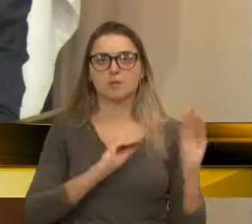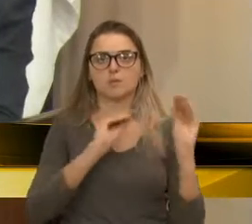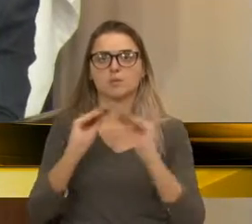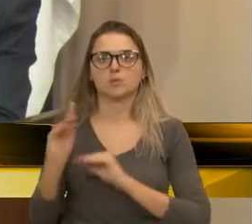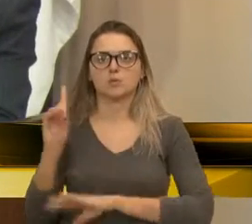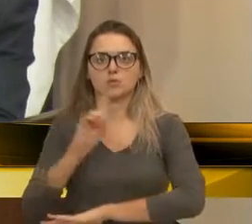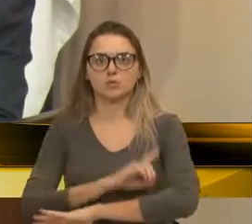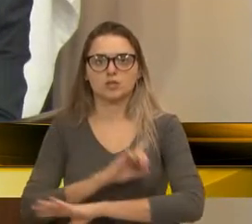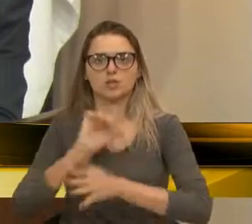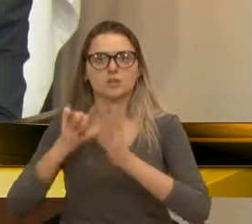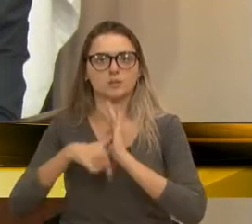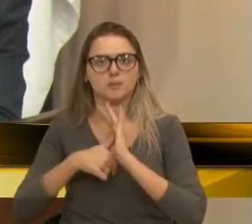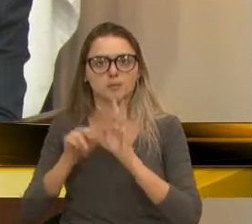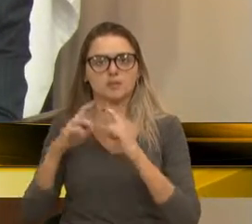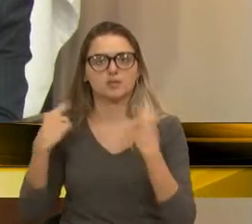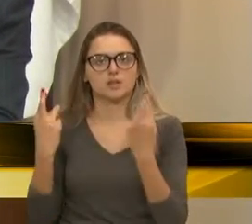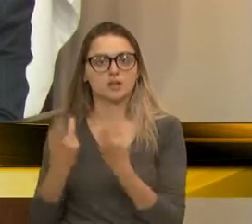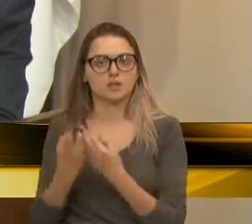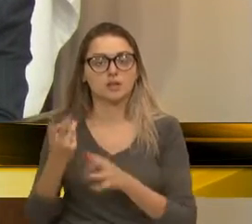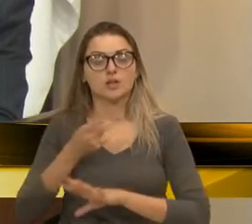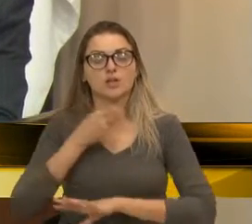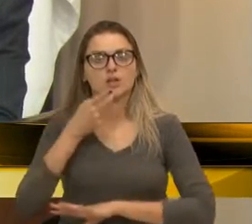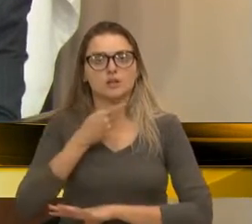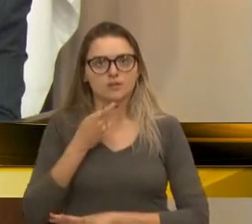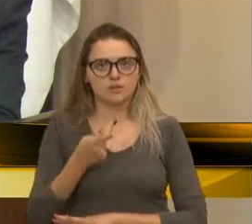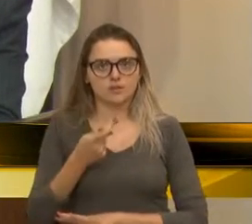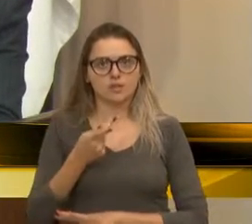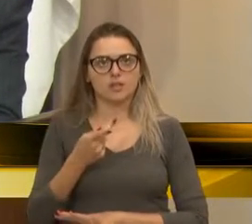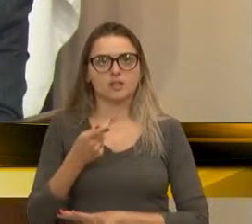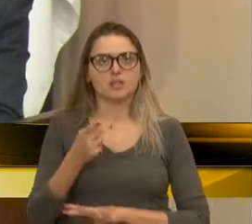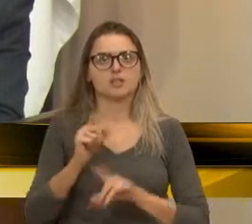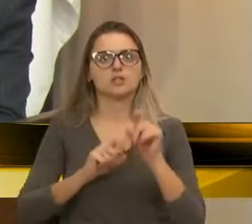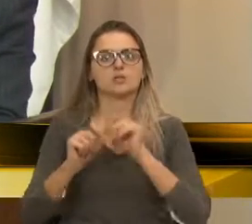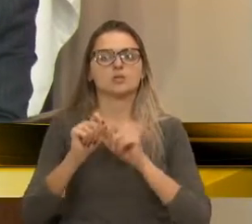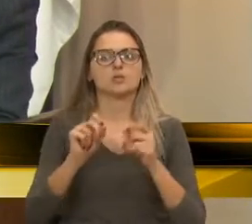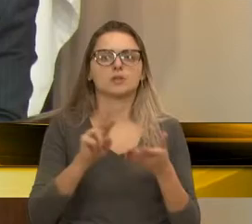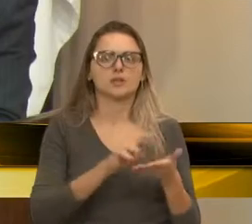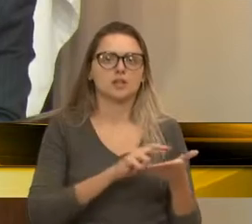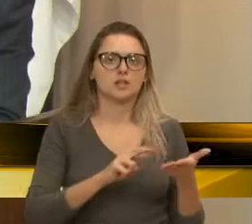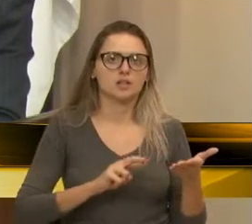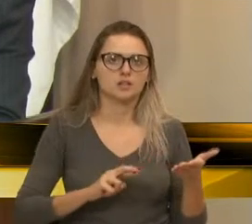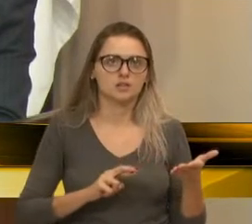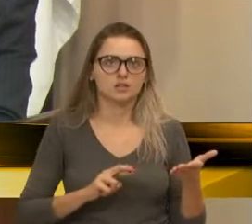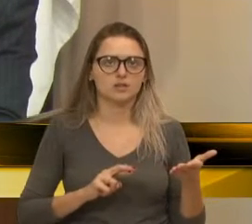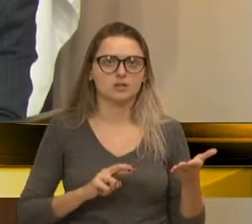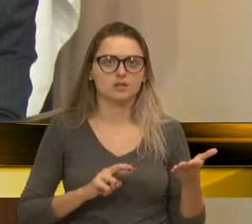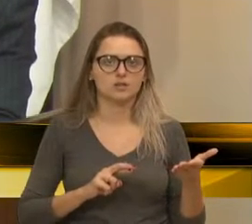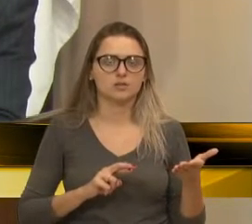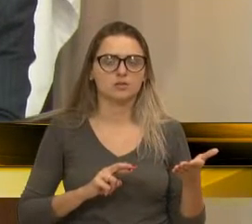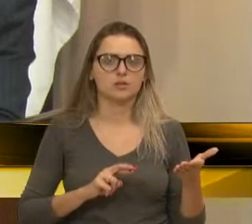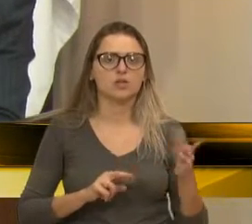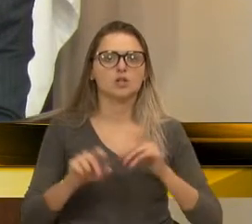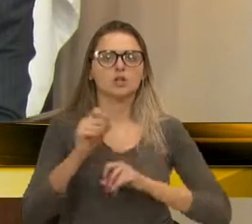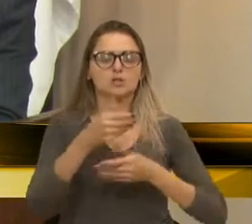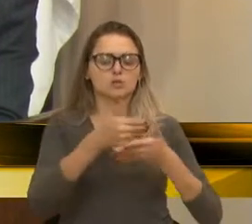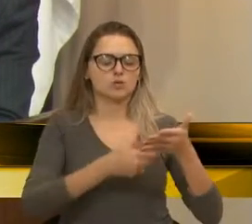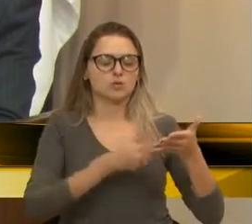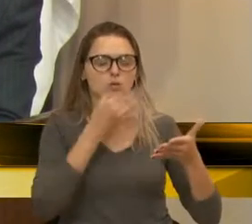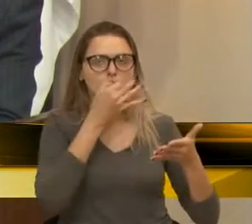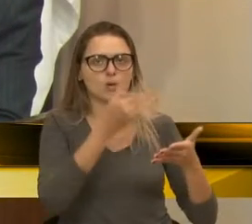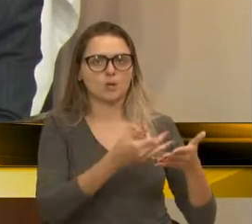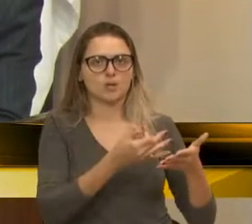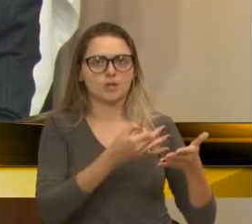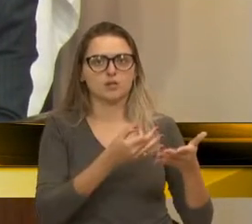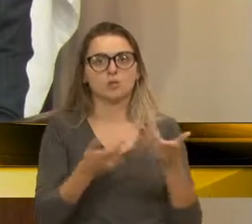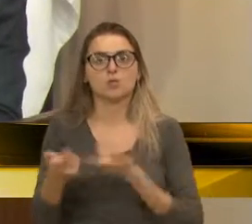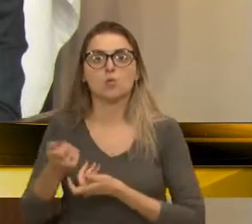depois da sessão, vai tratar, sim, deste relatório e desse parecer do Sistema de